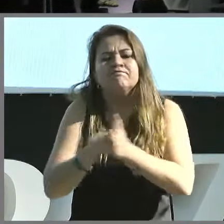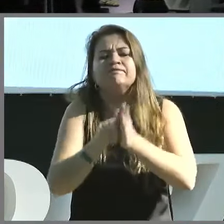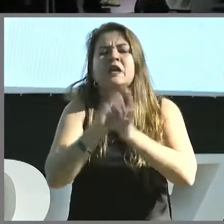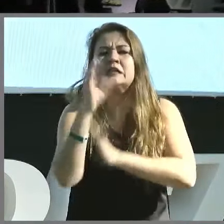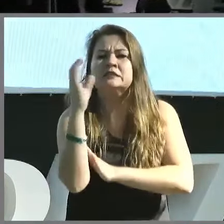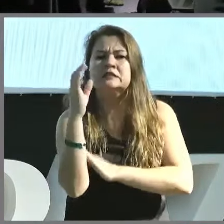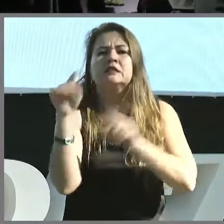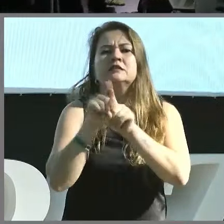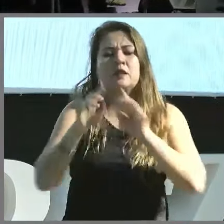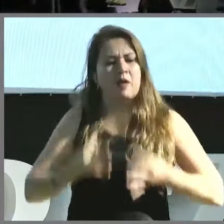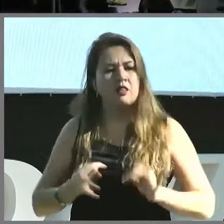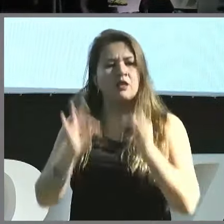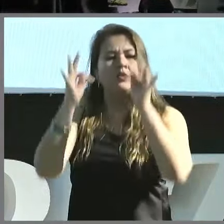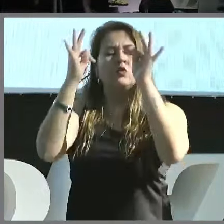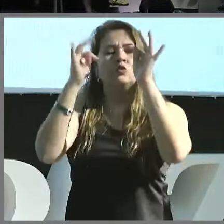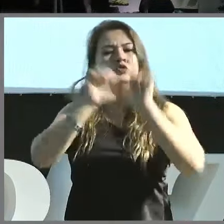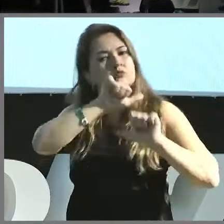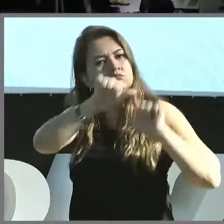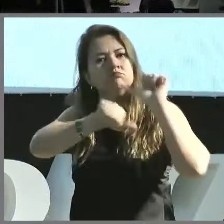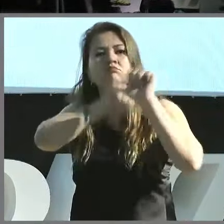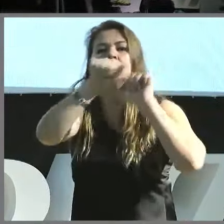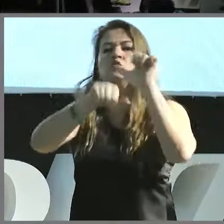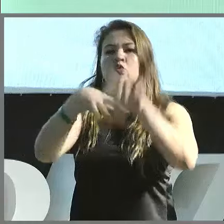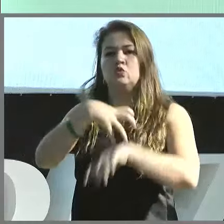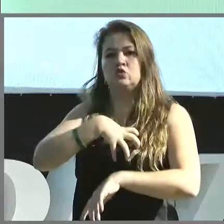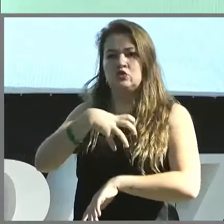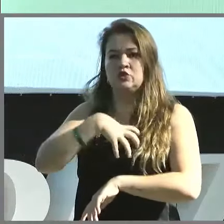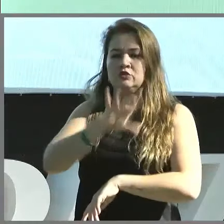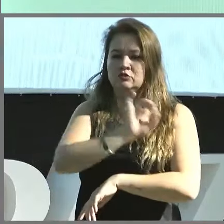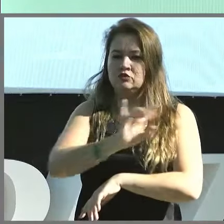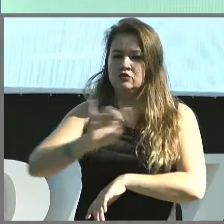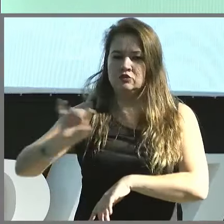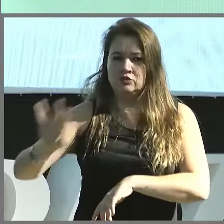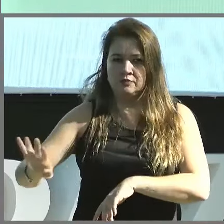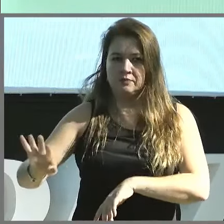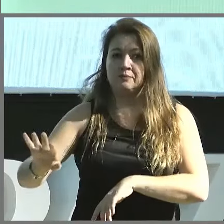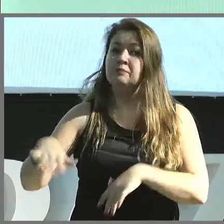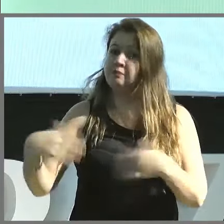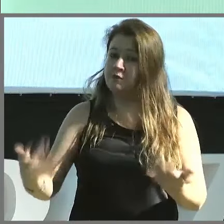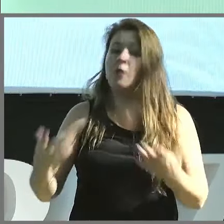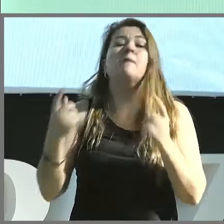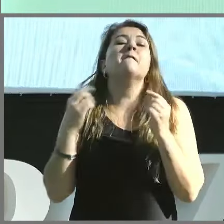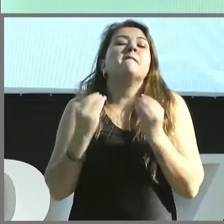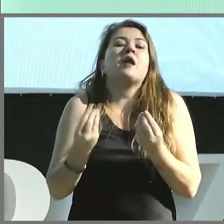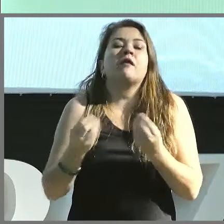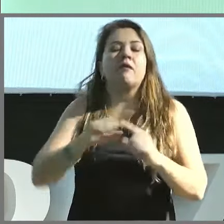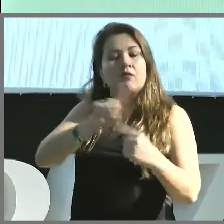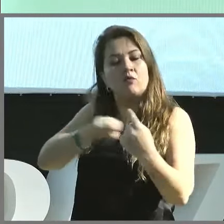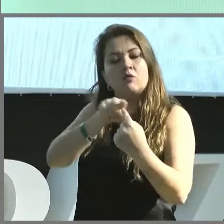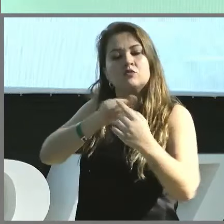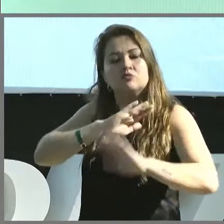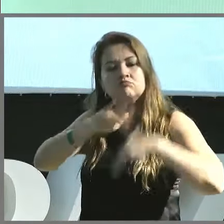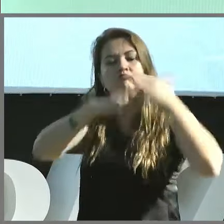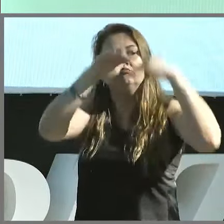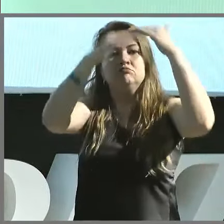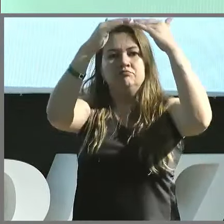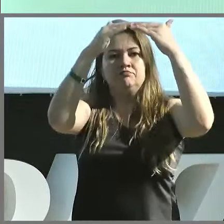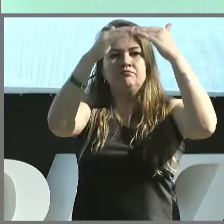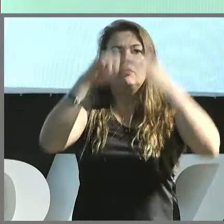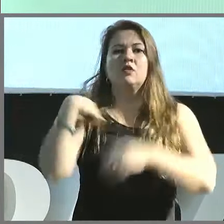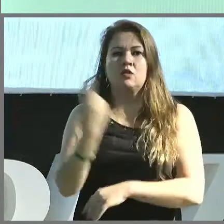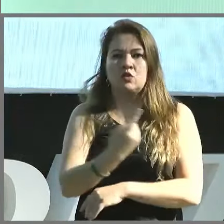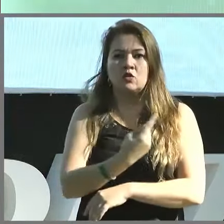desgarrar a fim de que o progresso pudesse se estabelecer. Assim, vimos ao longo